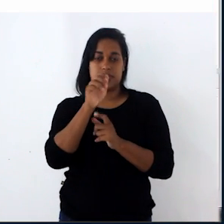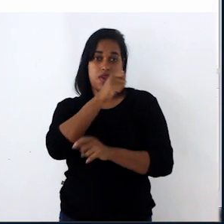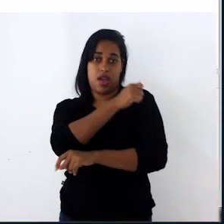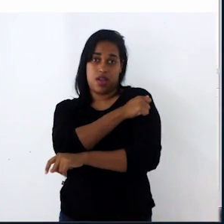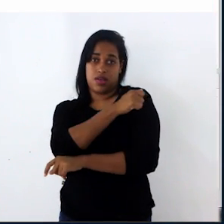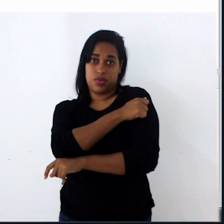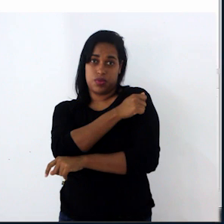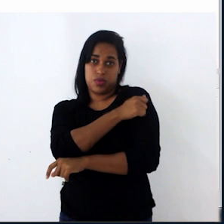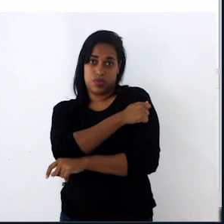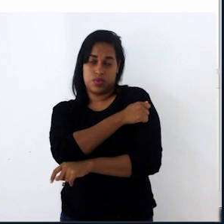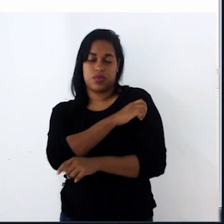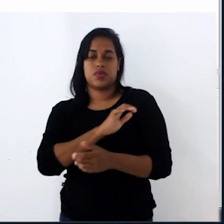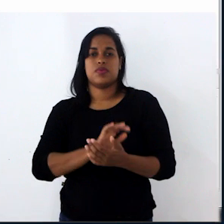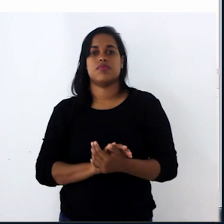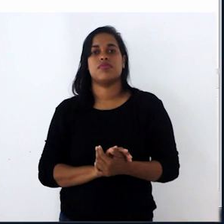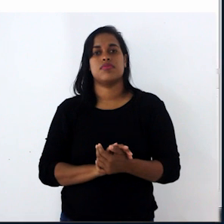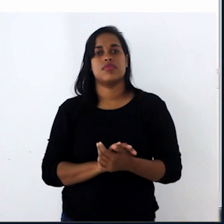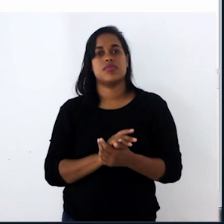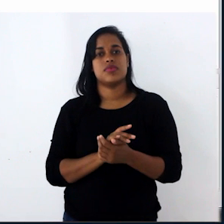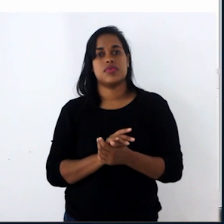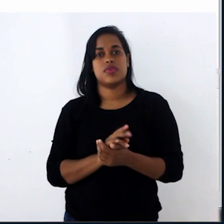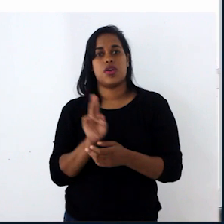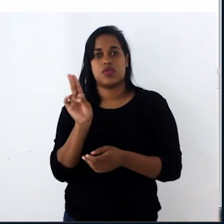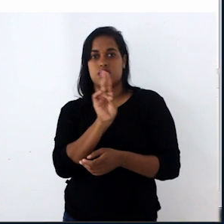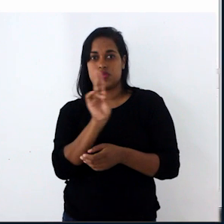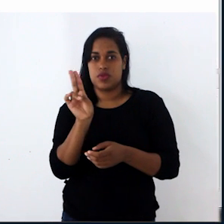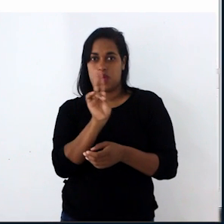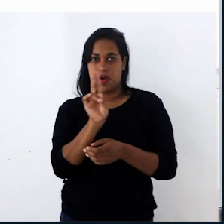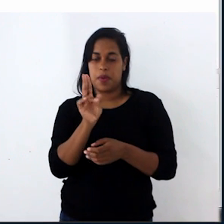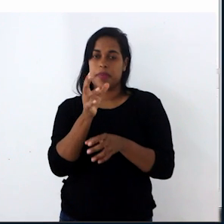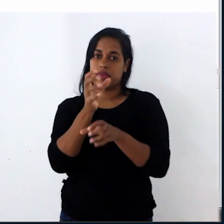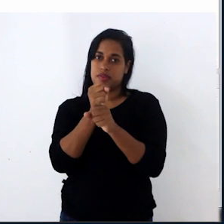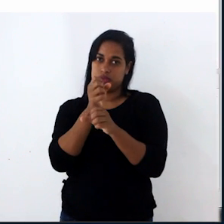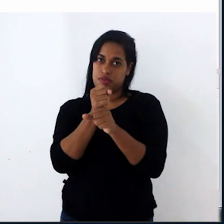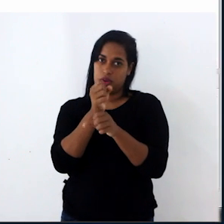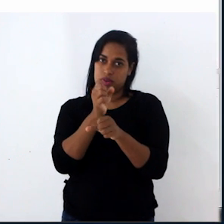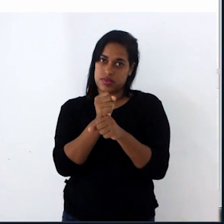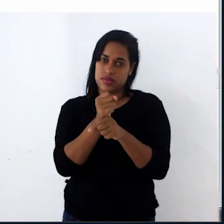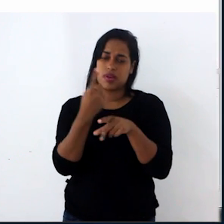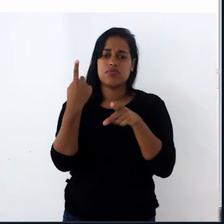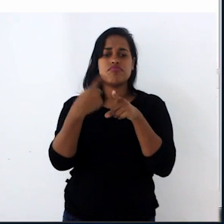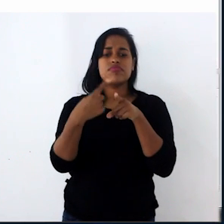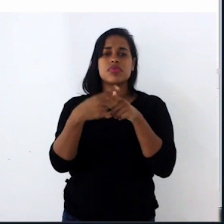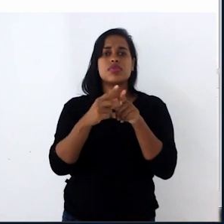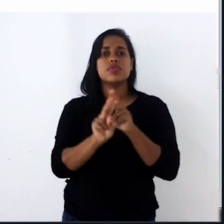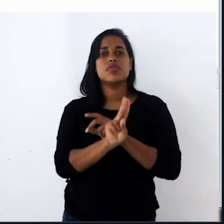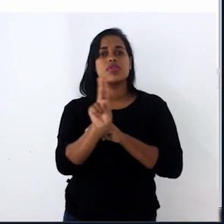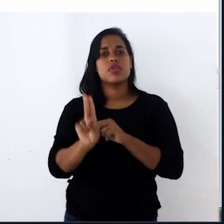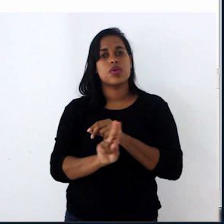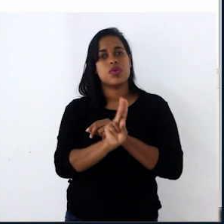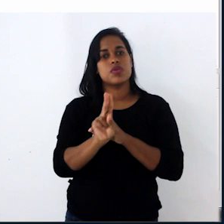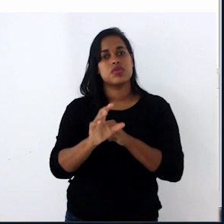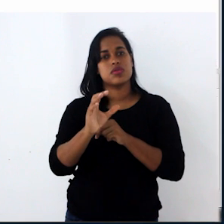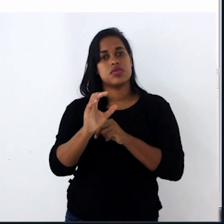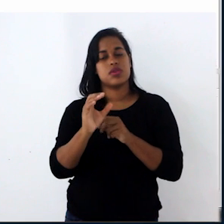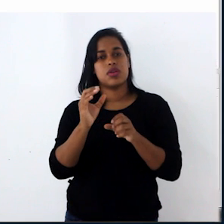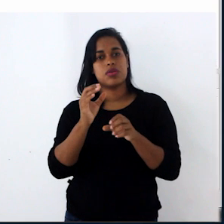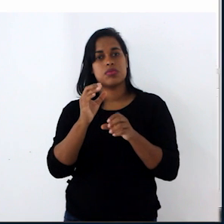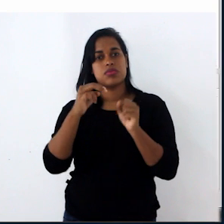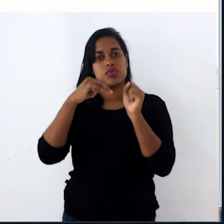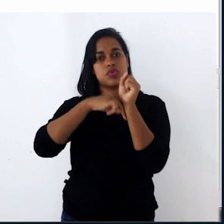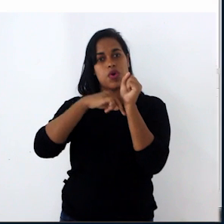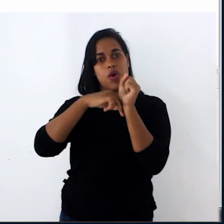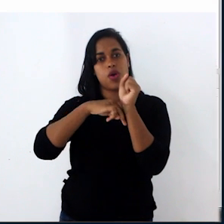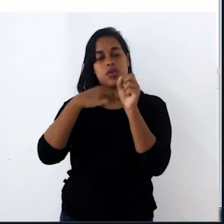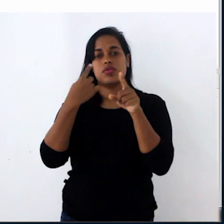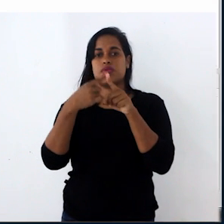aluno nos campos nome e nota. Por que não usamos o código? Porque o código